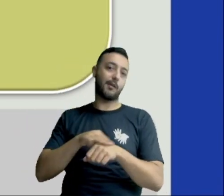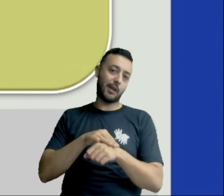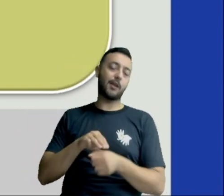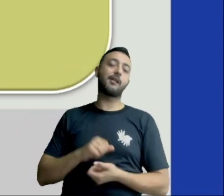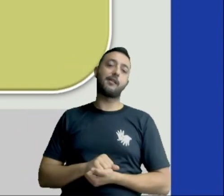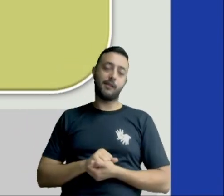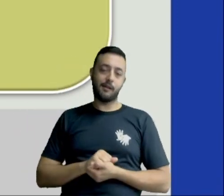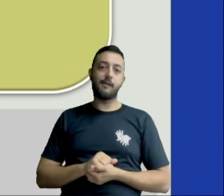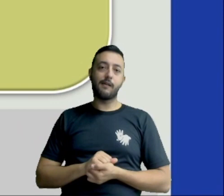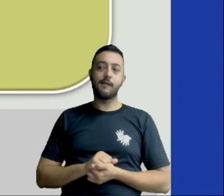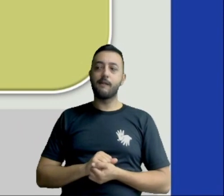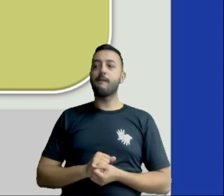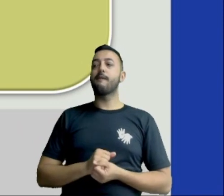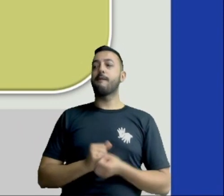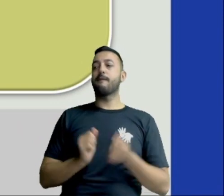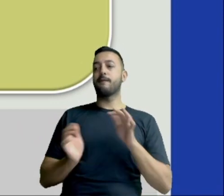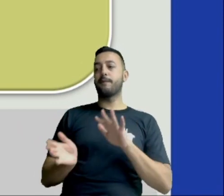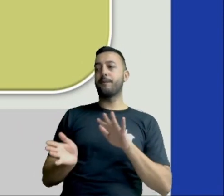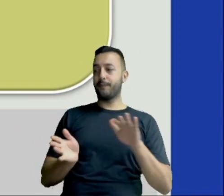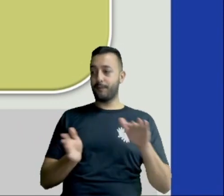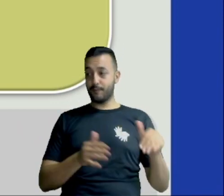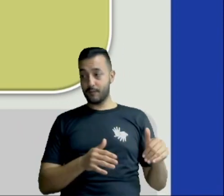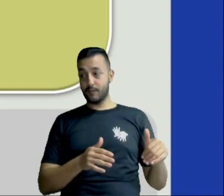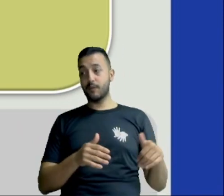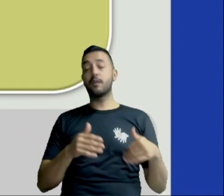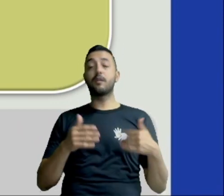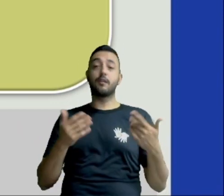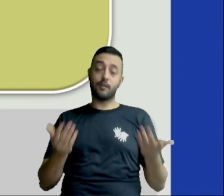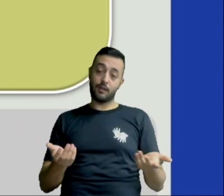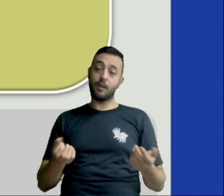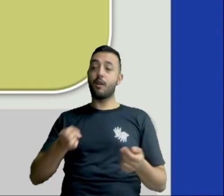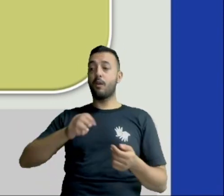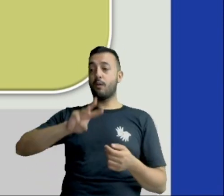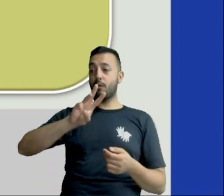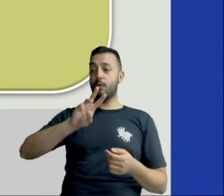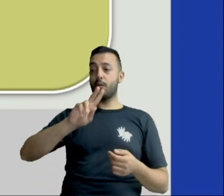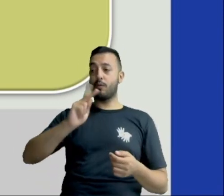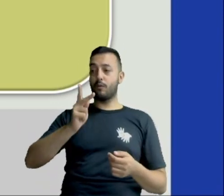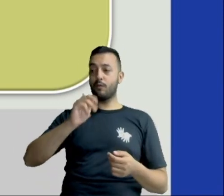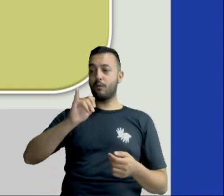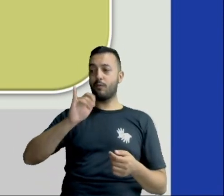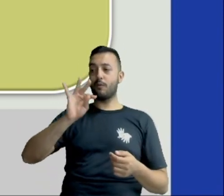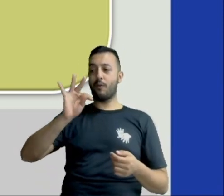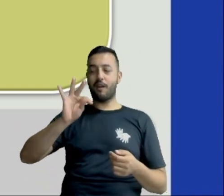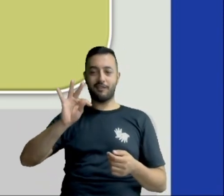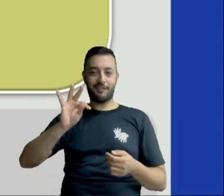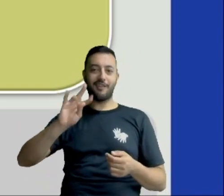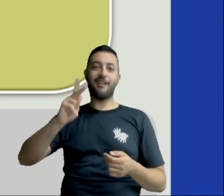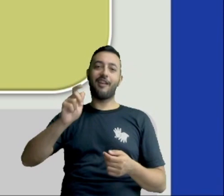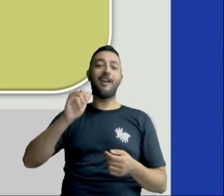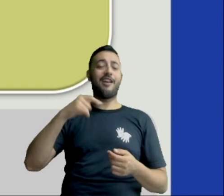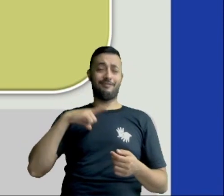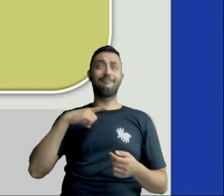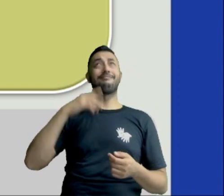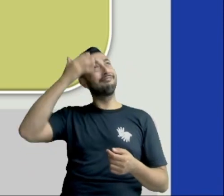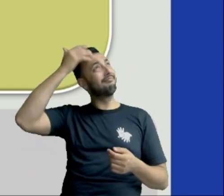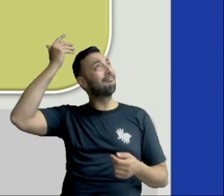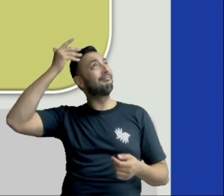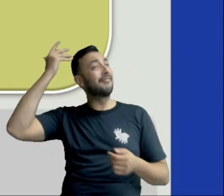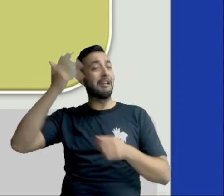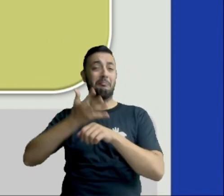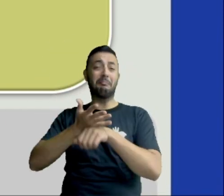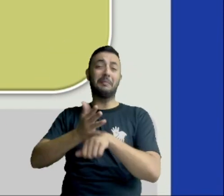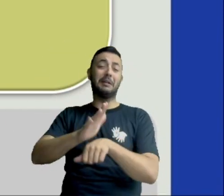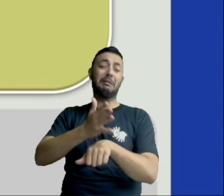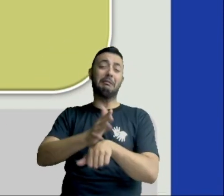castanhos. E o meu caso, white hair, infelizmente eu tenho cabelos